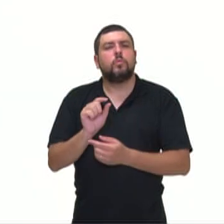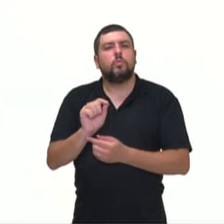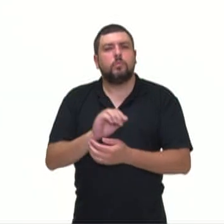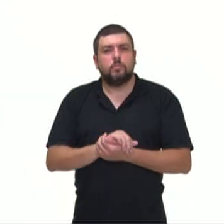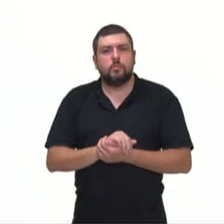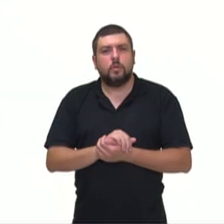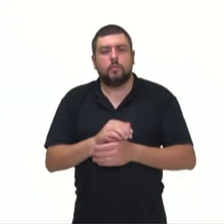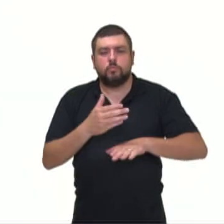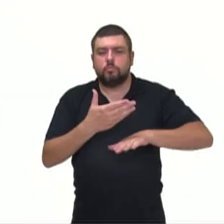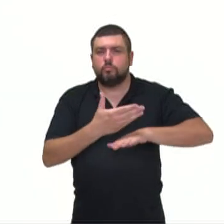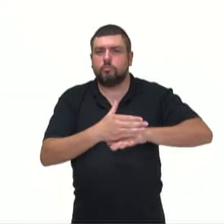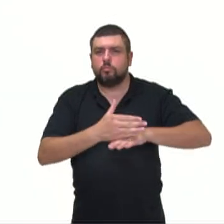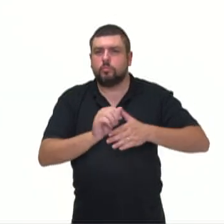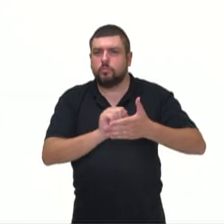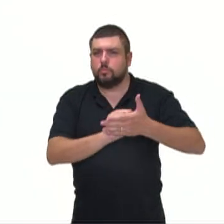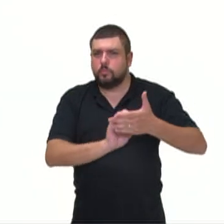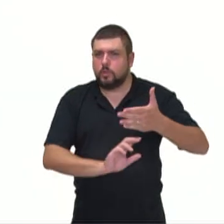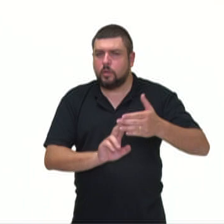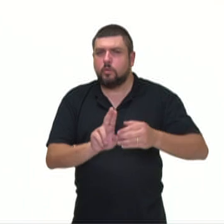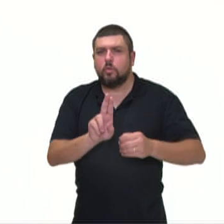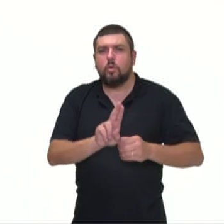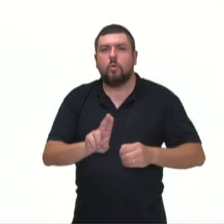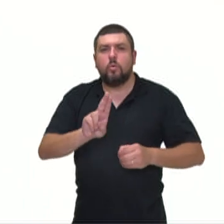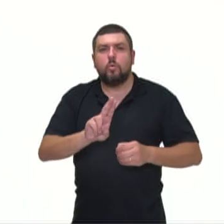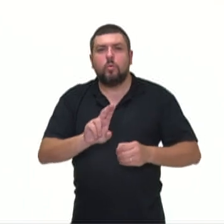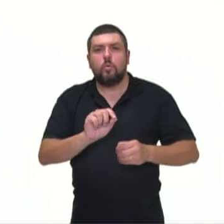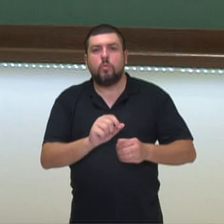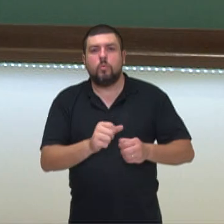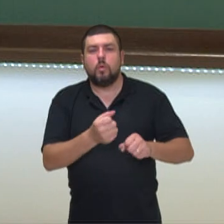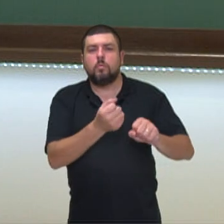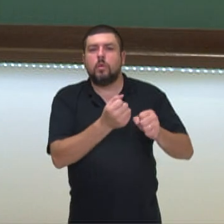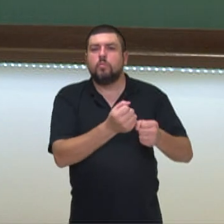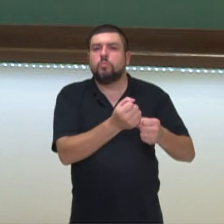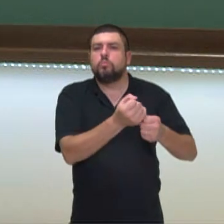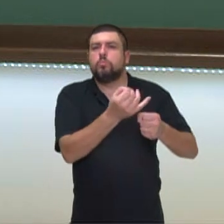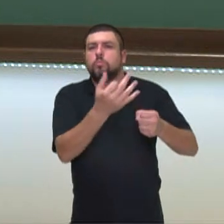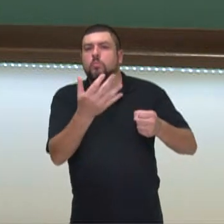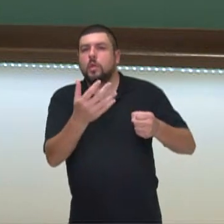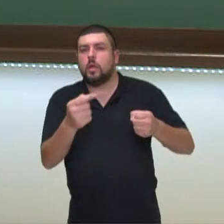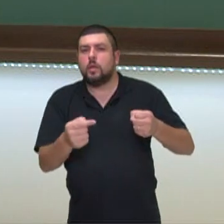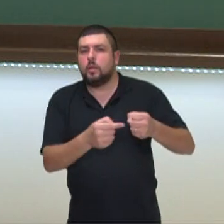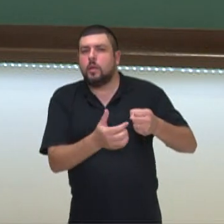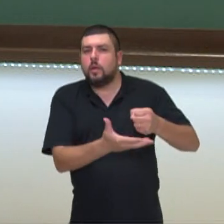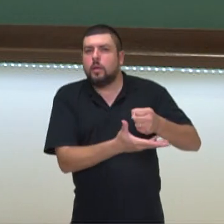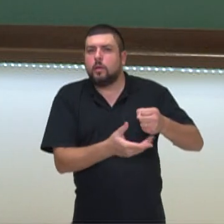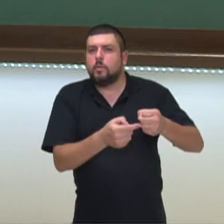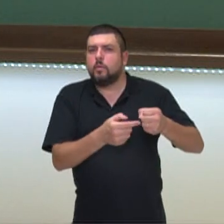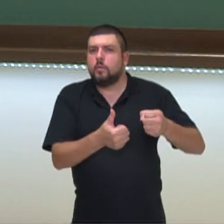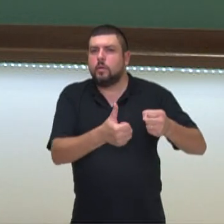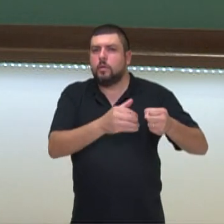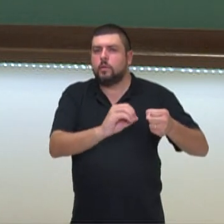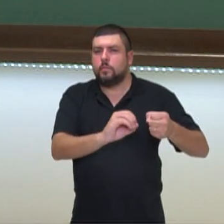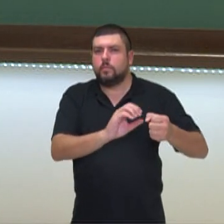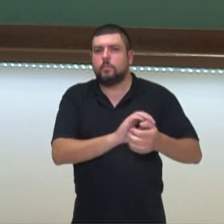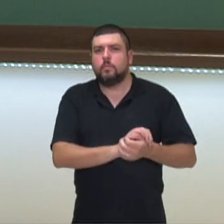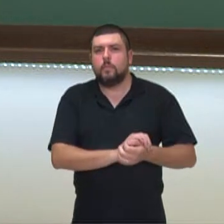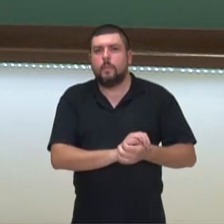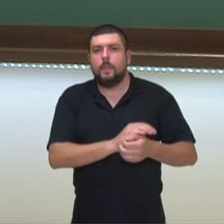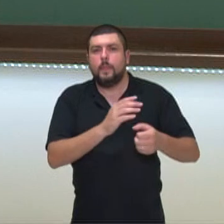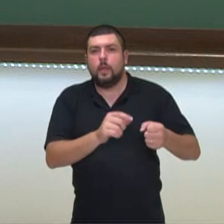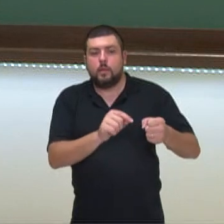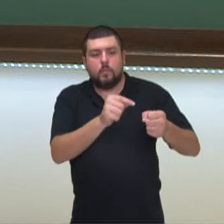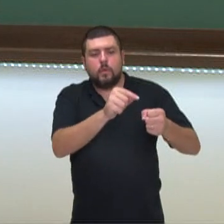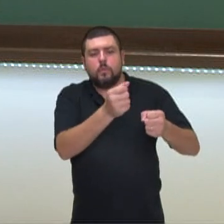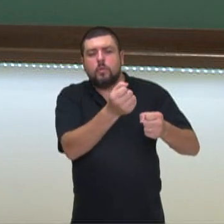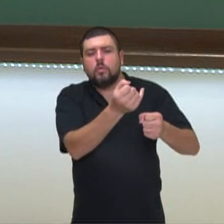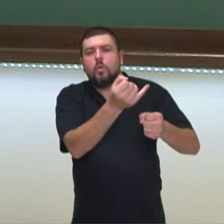resolvemos situações, problemas, aplicando potências de base 10. Quando nós temos uma potência de base 10, o que a gente faz? A gente conta o número de